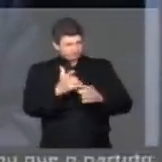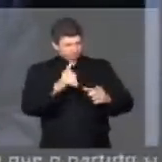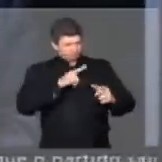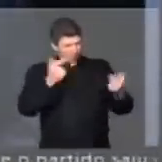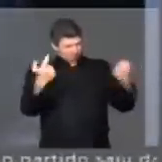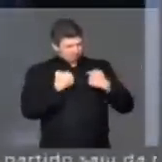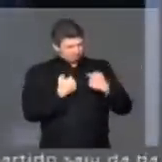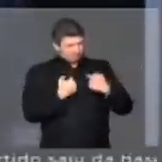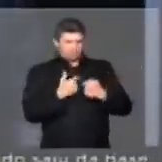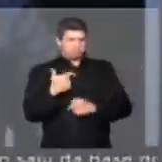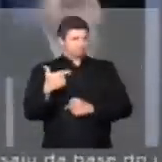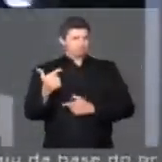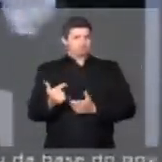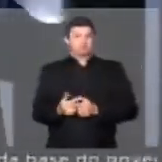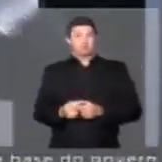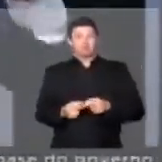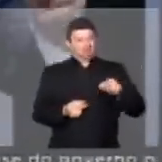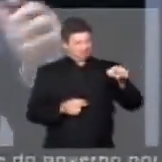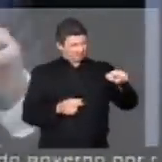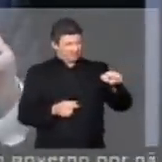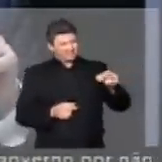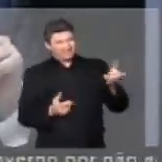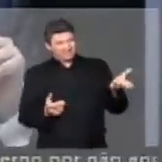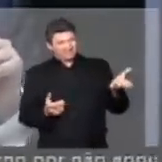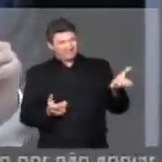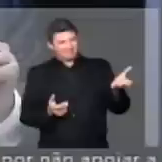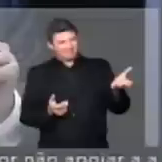processo. Agora